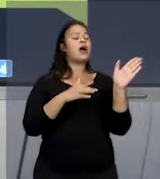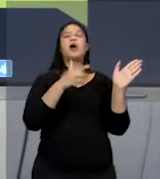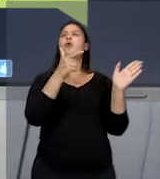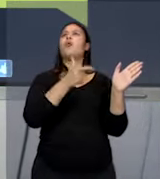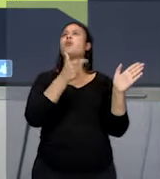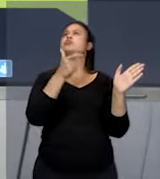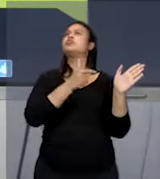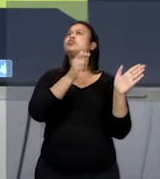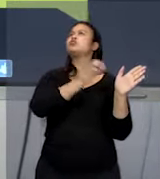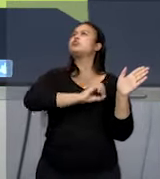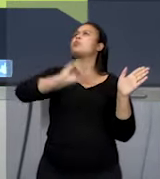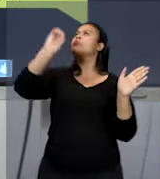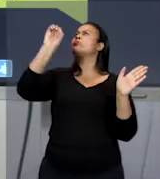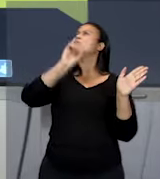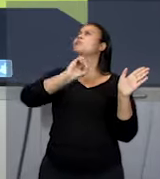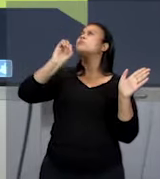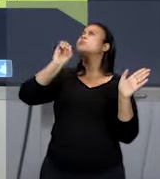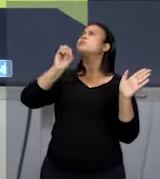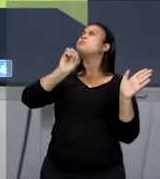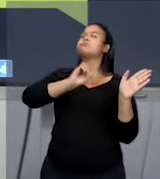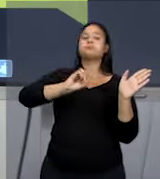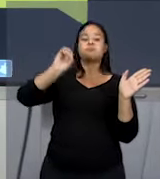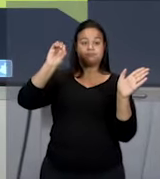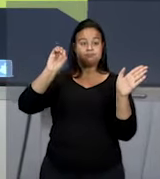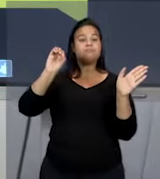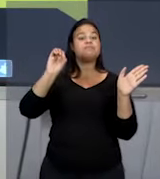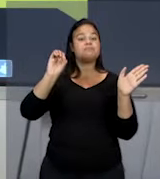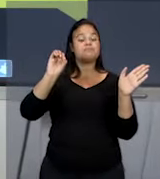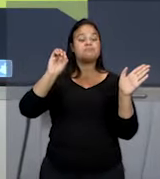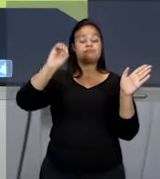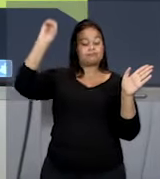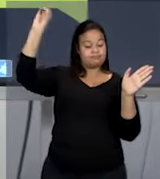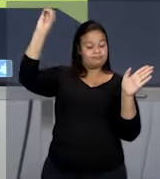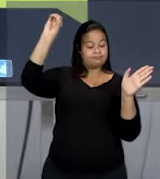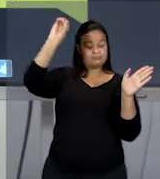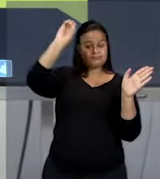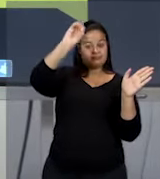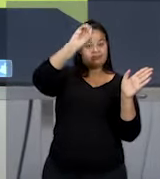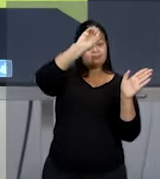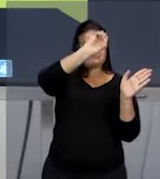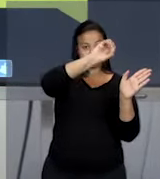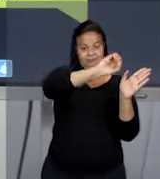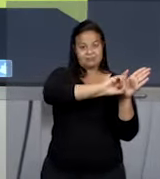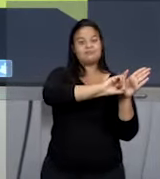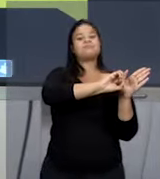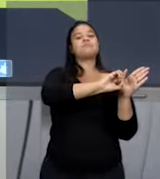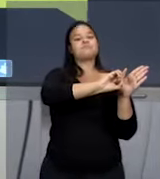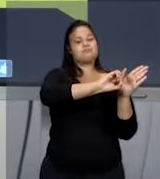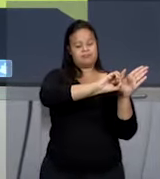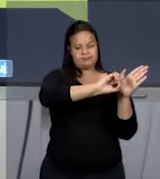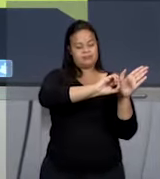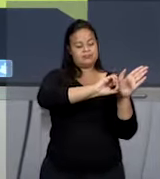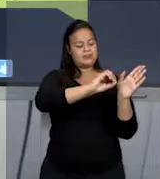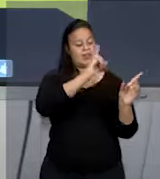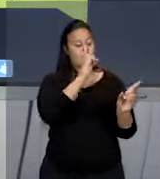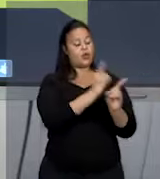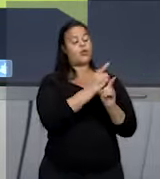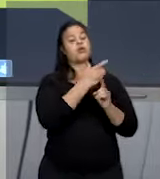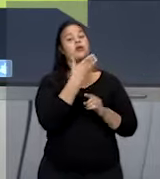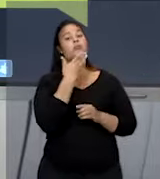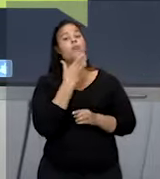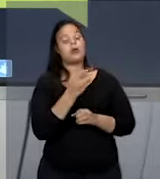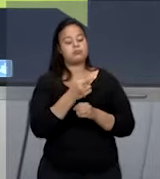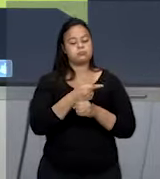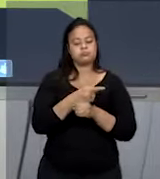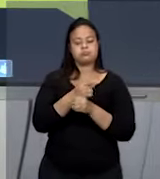Sol, porque eu estaria virando o meu braço para onde ele está se pondo. Certo? E aí você manteria